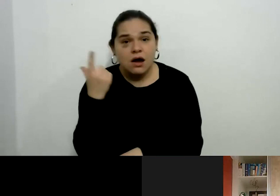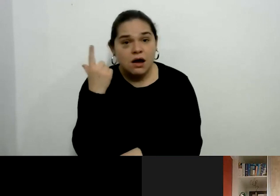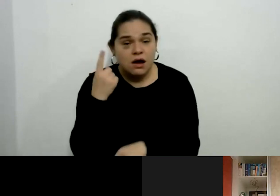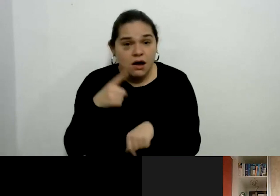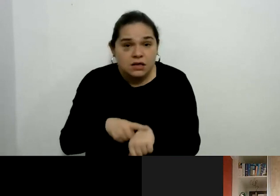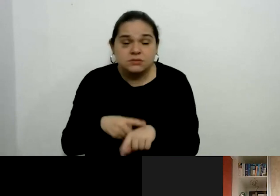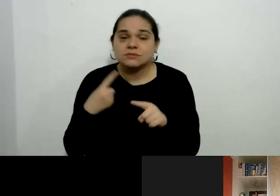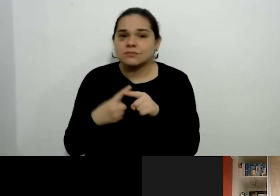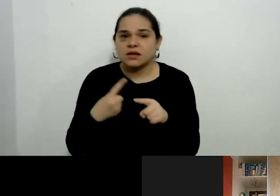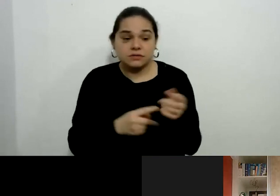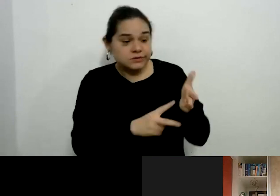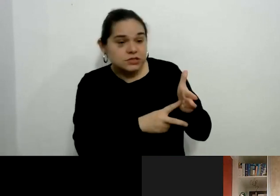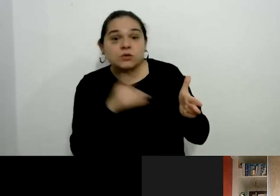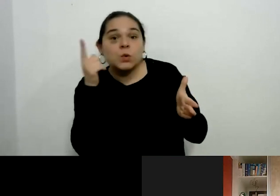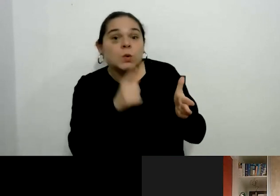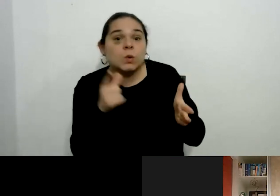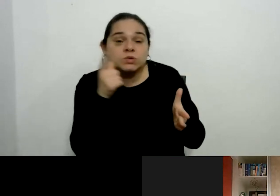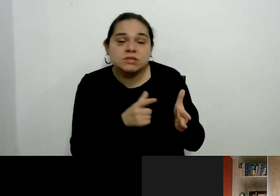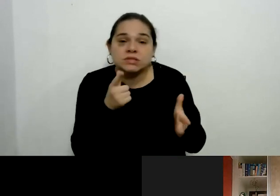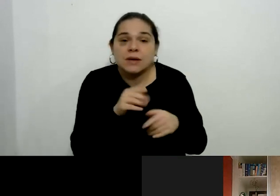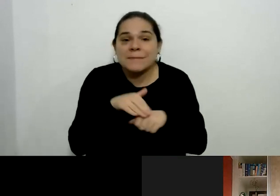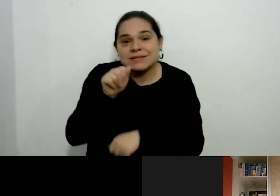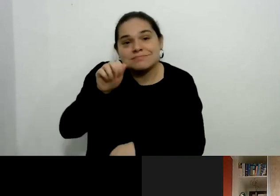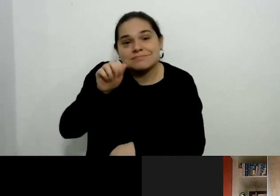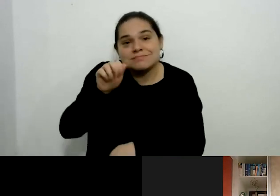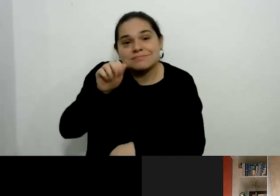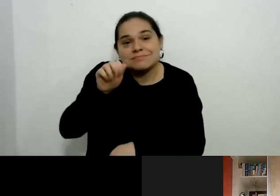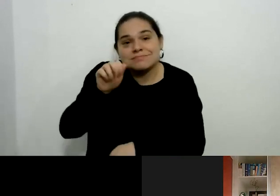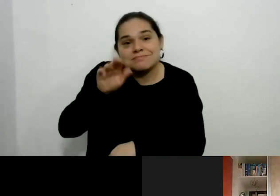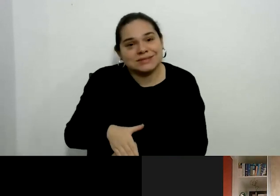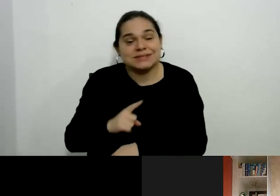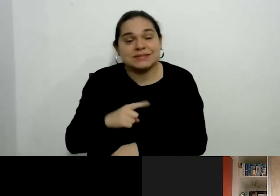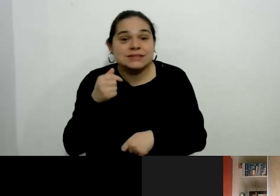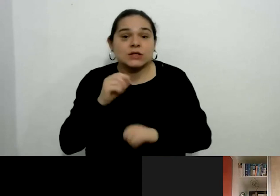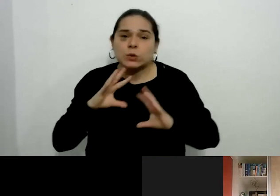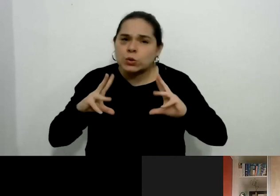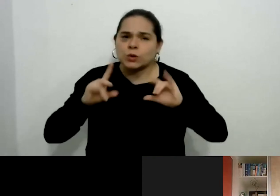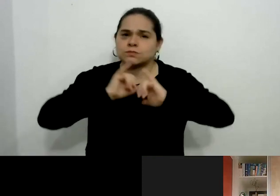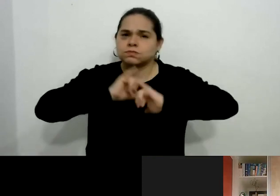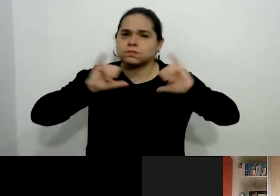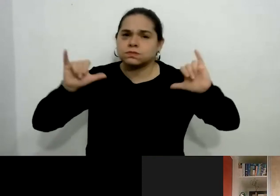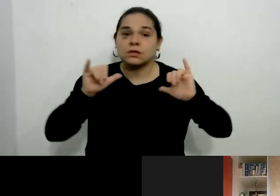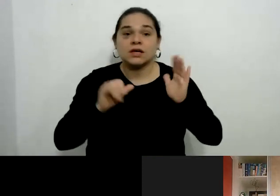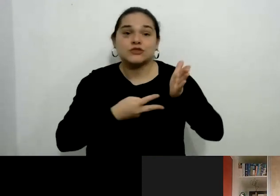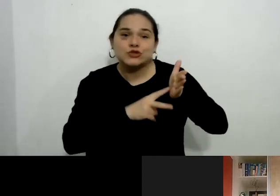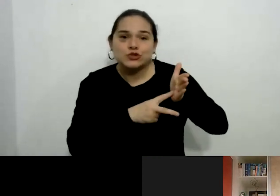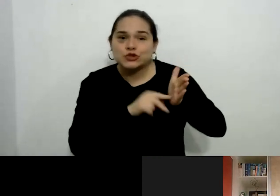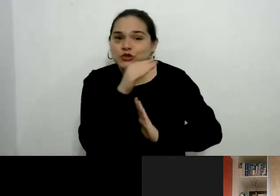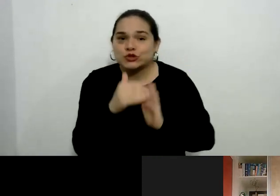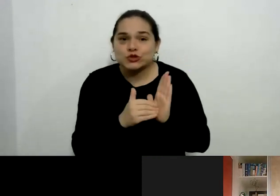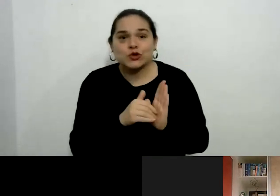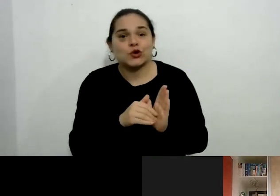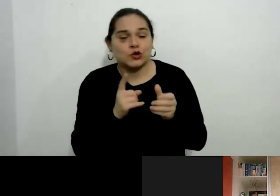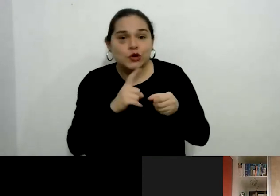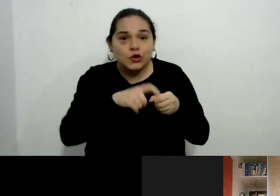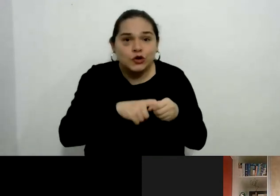conseguiu, e a gente precisa que essa informação chegue até o sócio, porque é difícil alguém não querer fazer